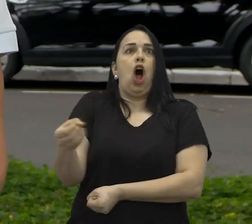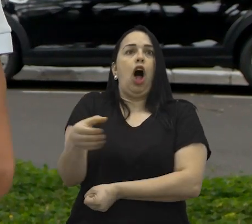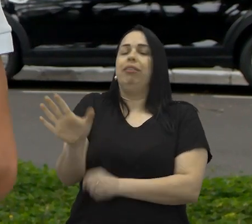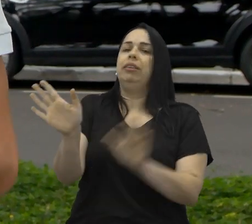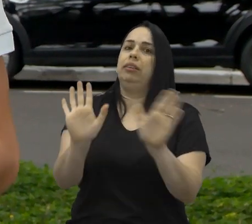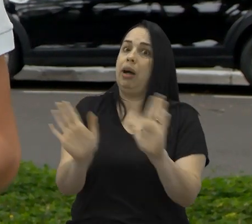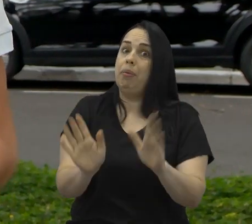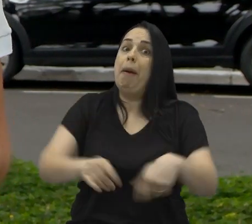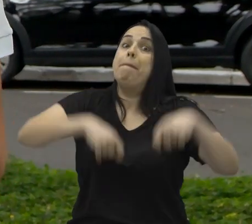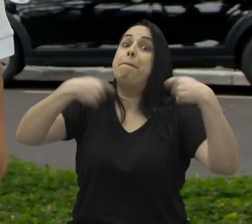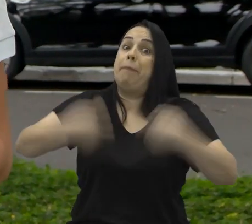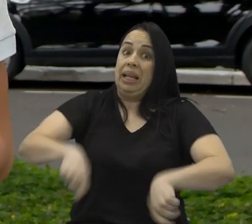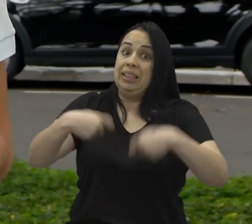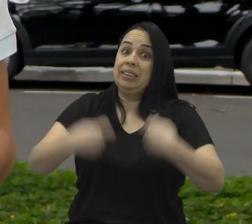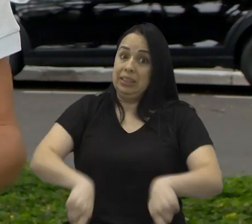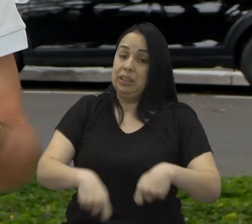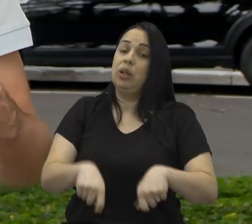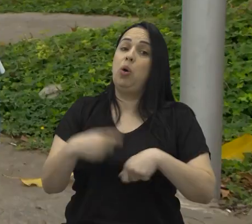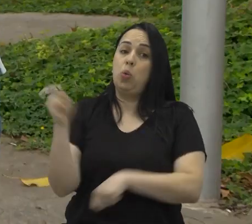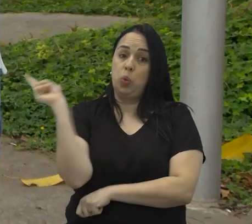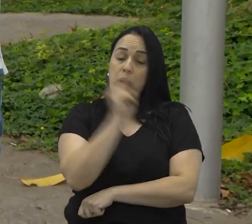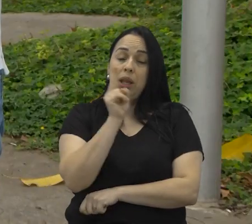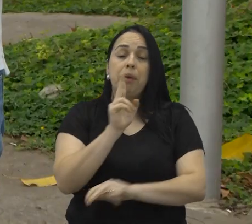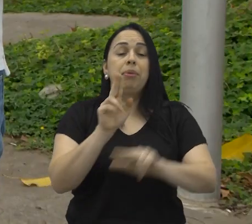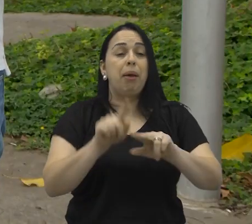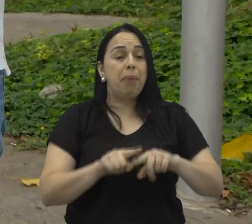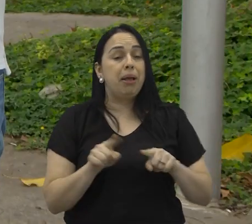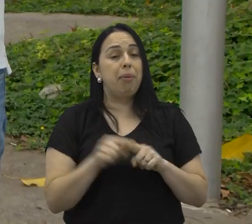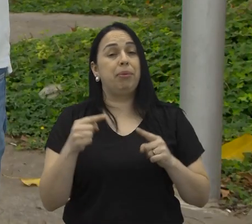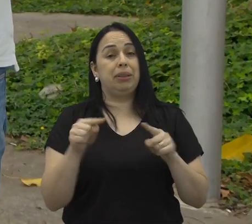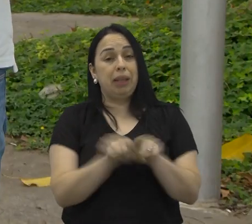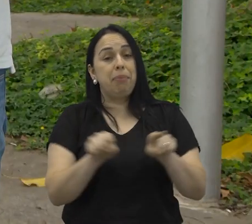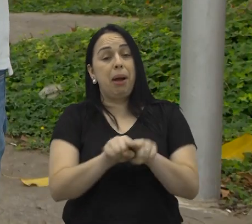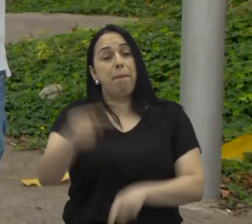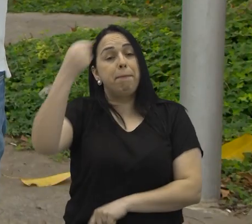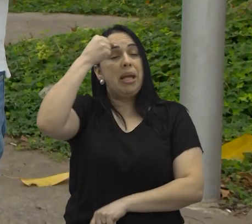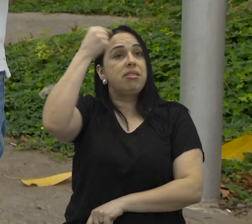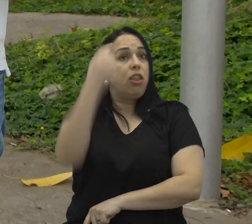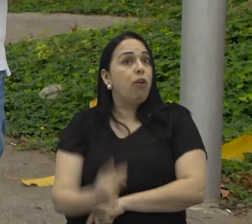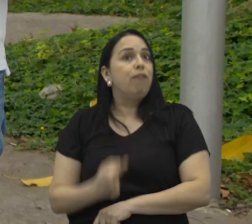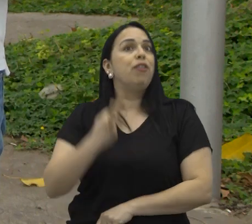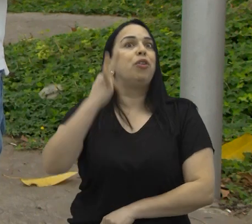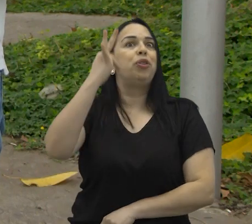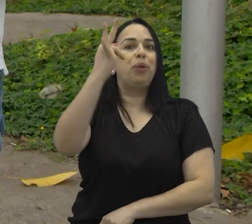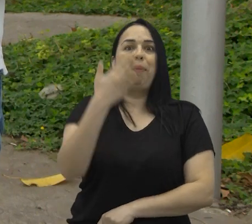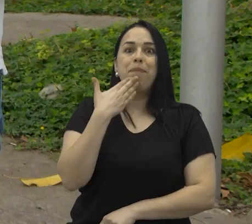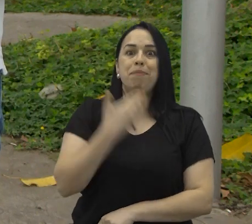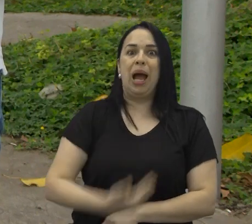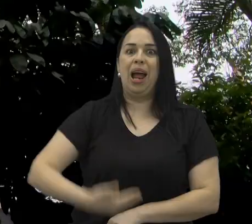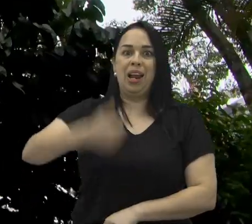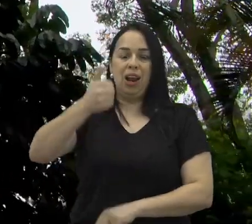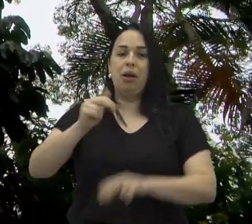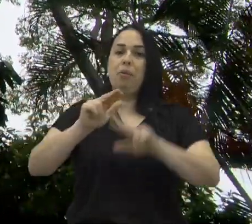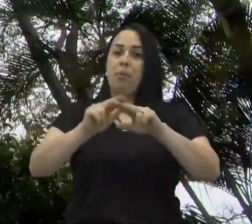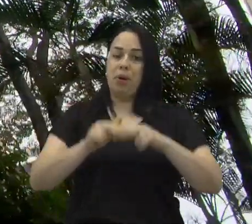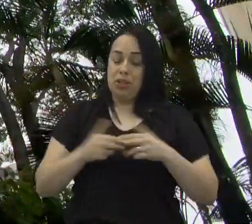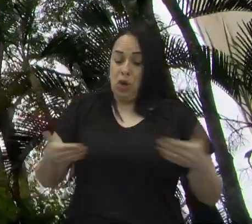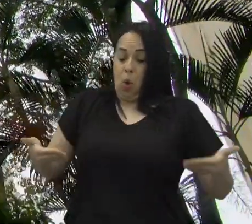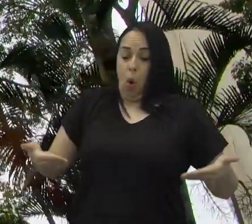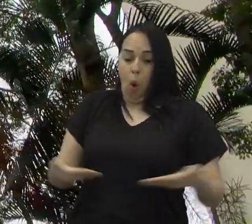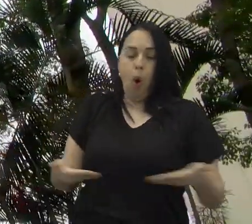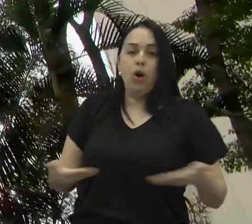tendência, mas uma necessidade. E para que o futuro seja mais verde, é preciso que essa